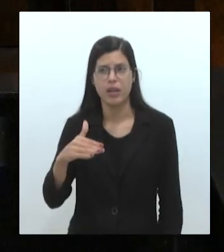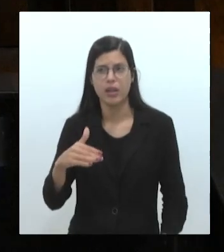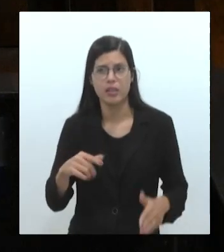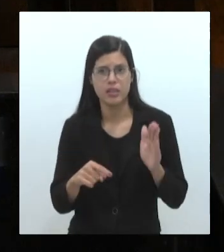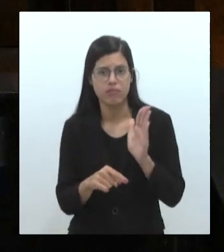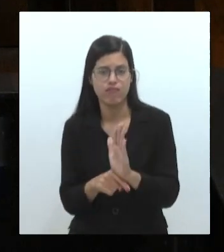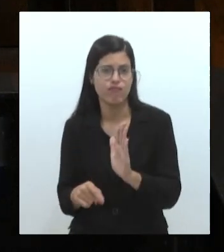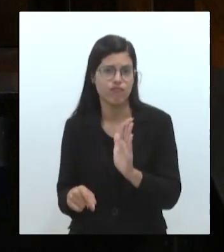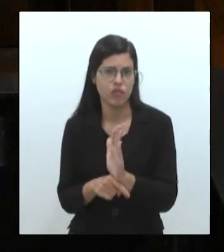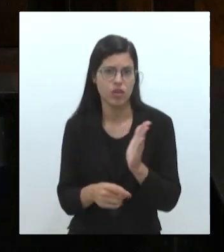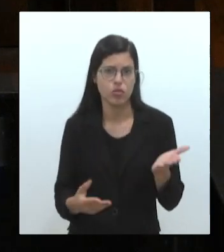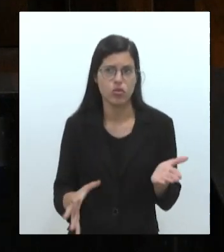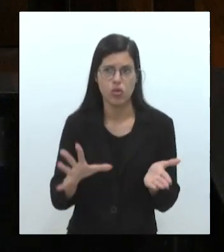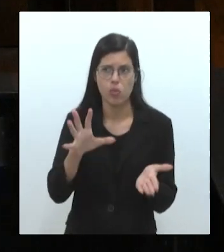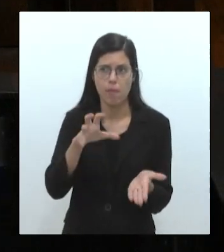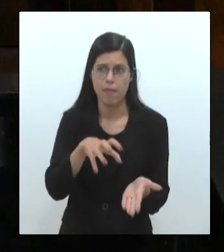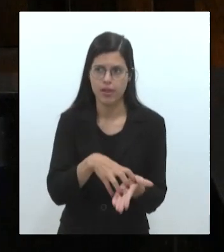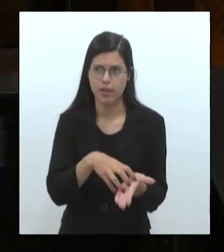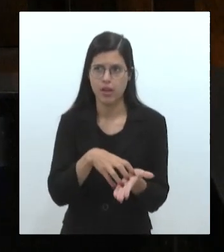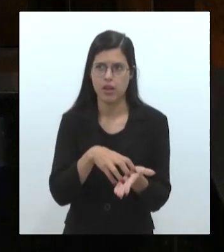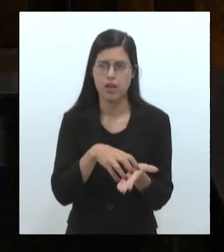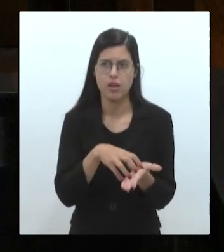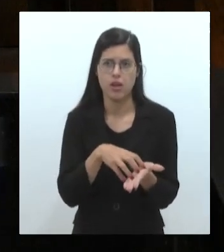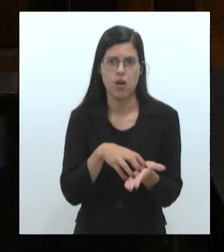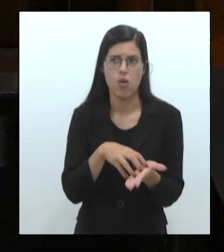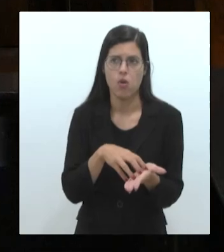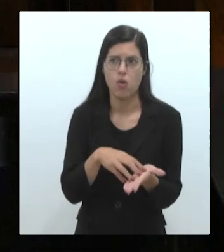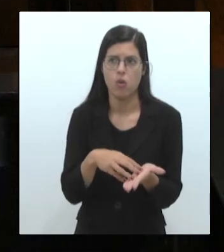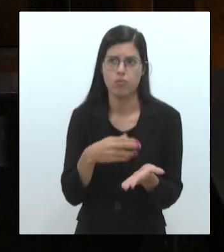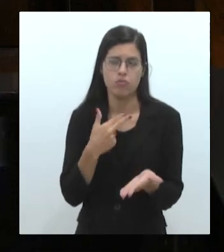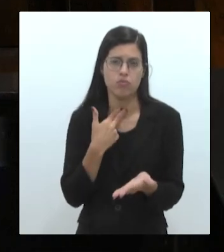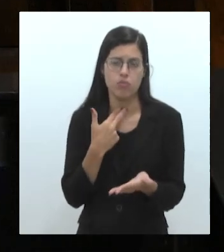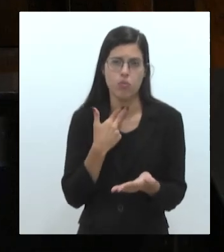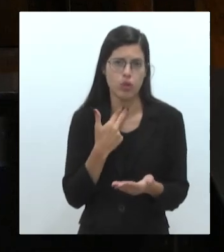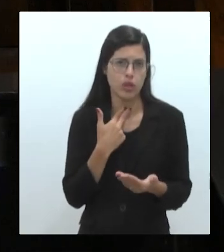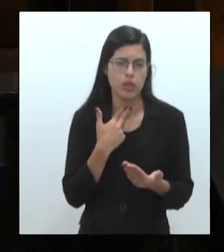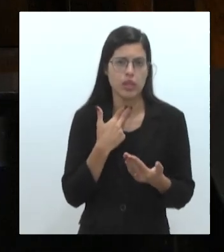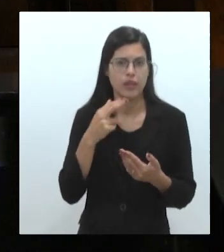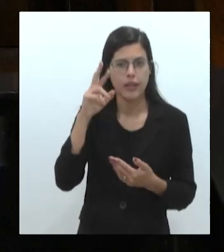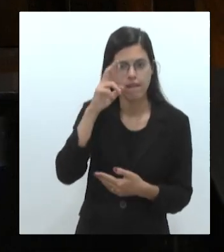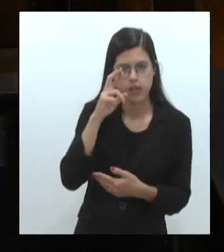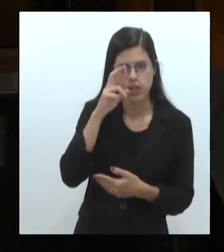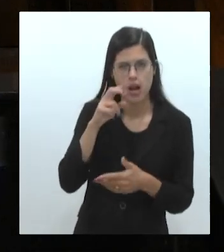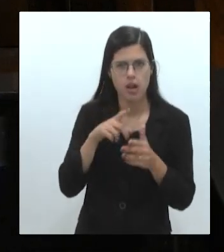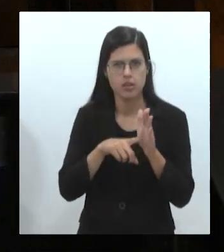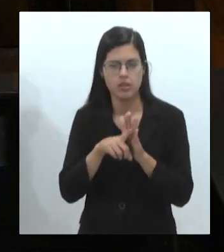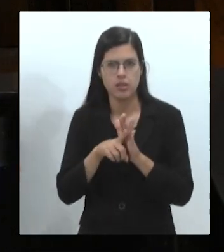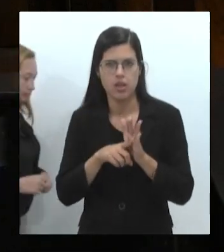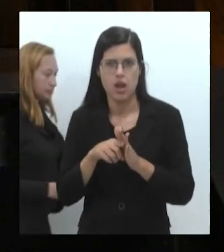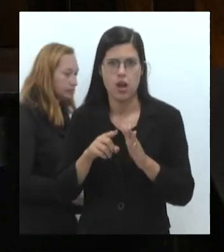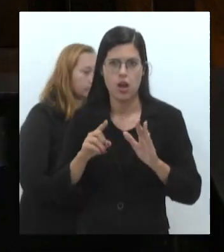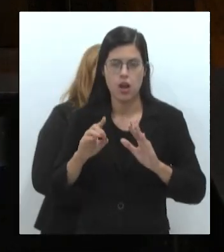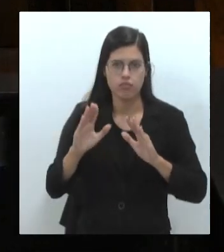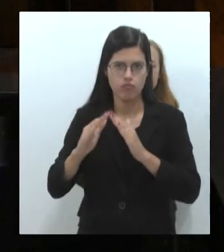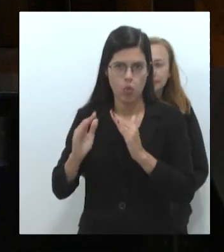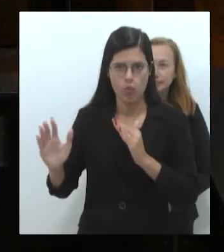batalhões convencionais, no modo geral, não está patrulhando as comunidades? Por que isso ainda